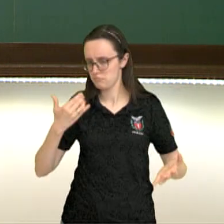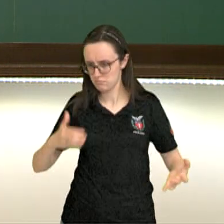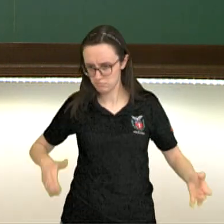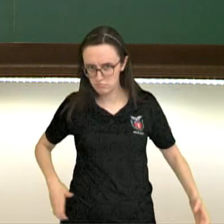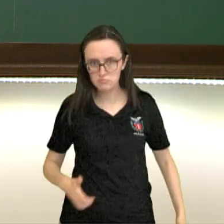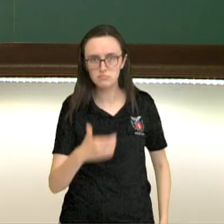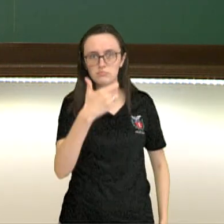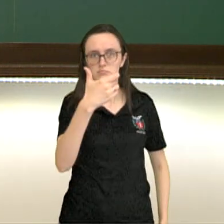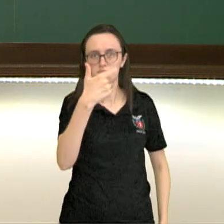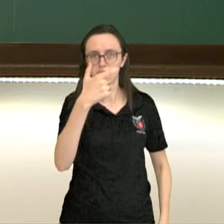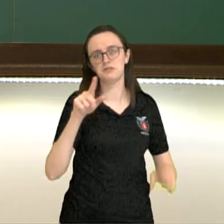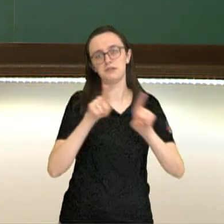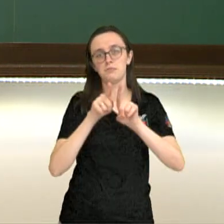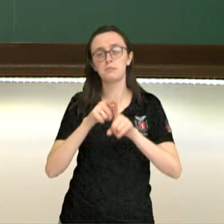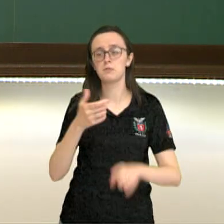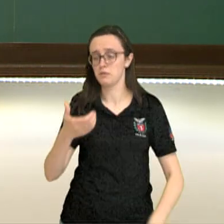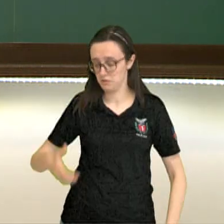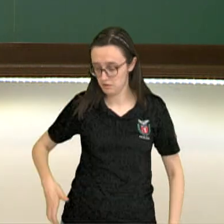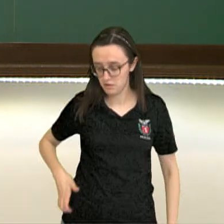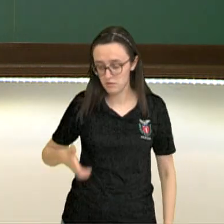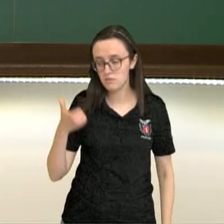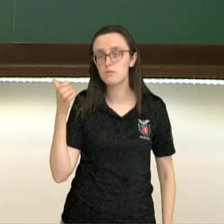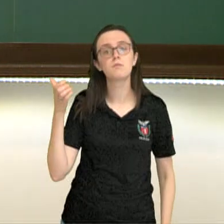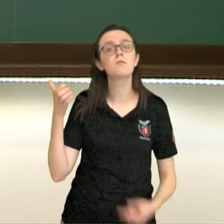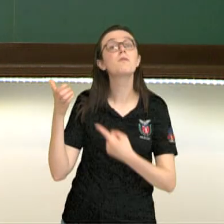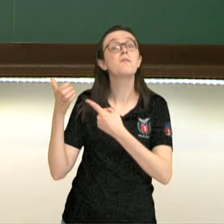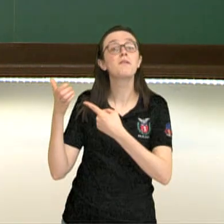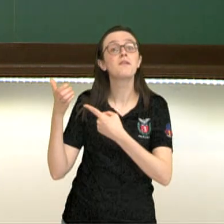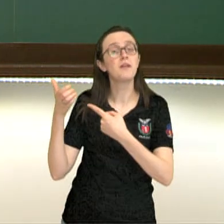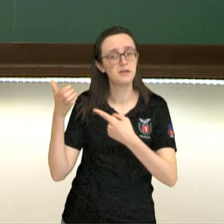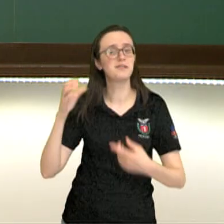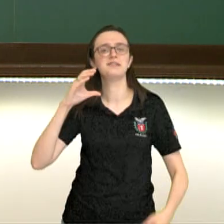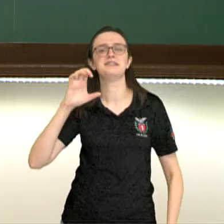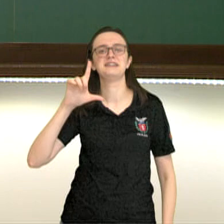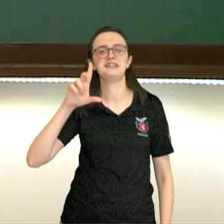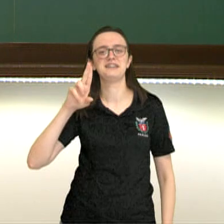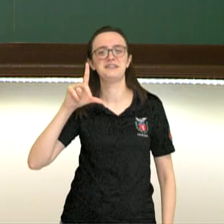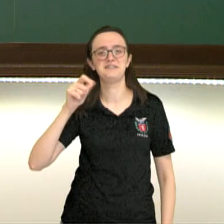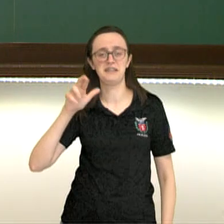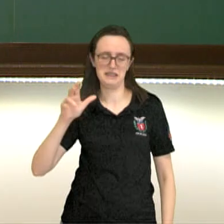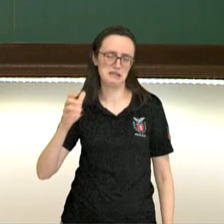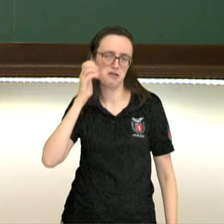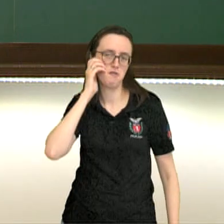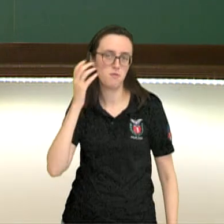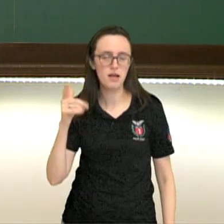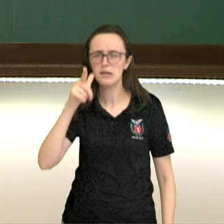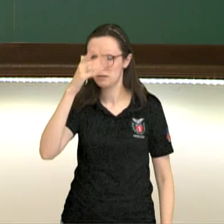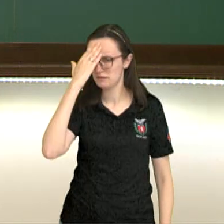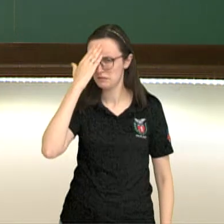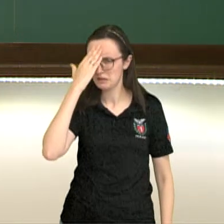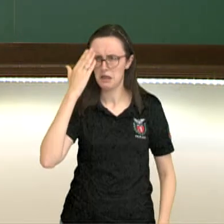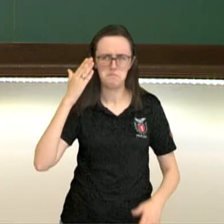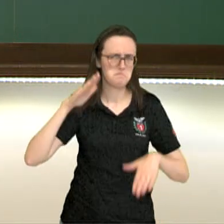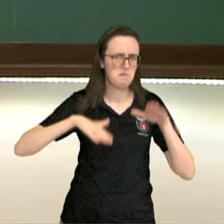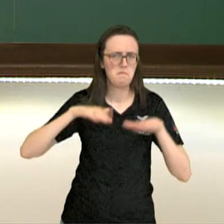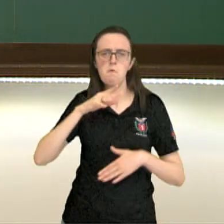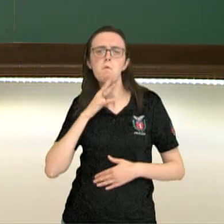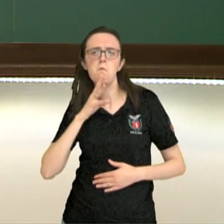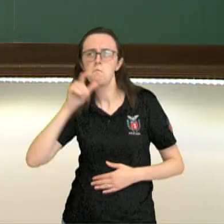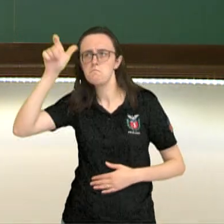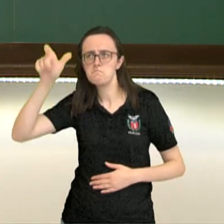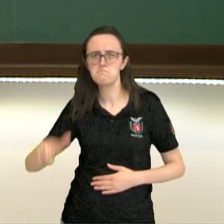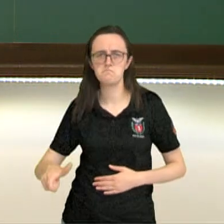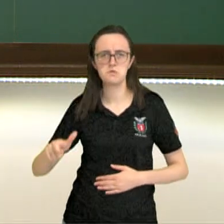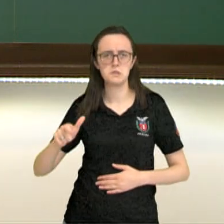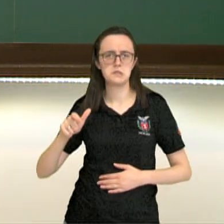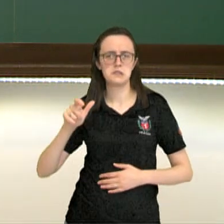bolso, num aparelhinho chamado celular. Será que você conhece algum artista ou fotógrafo aí